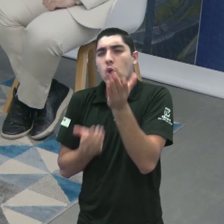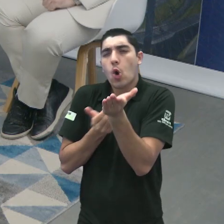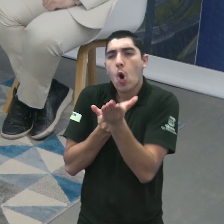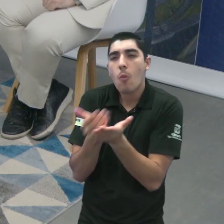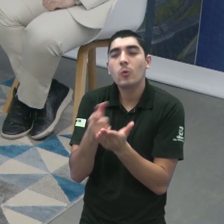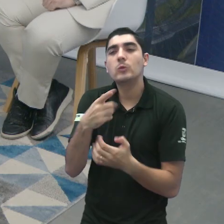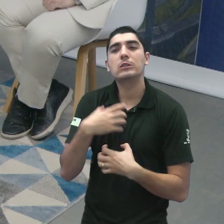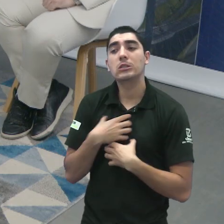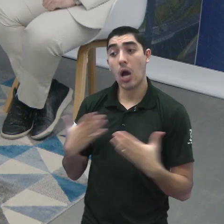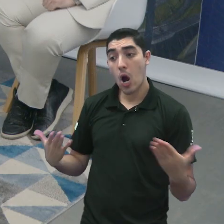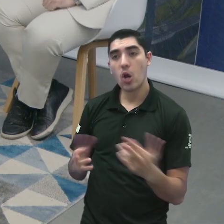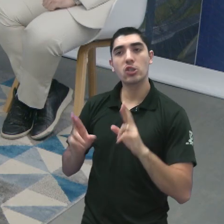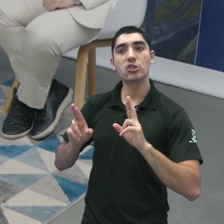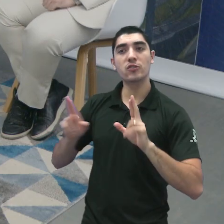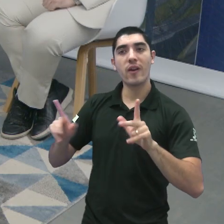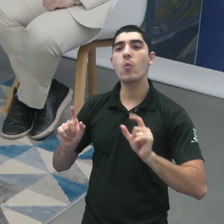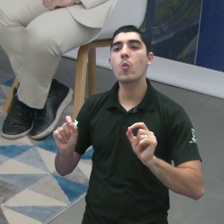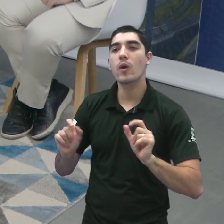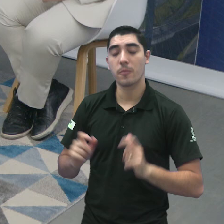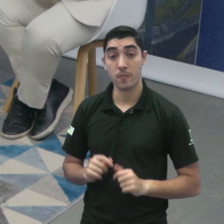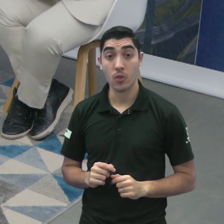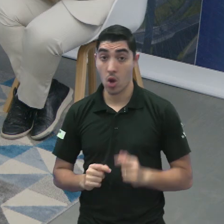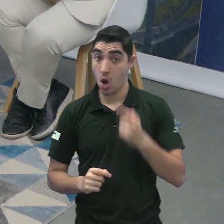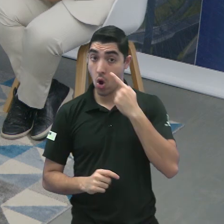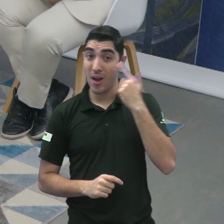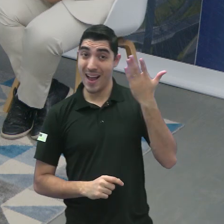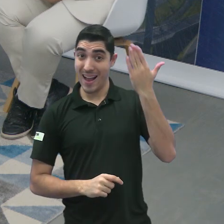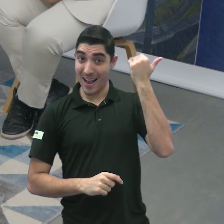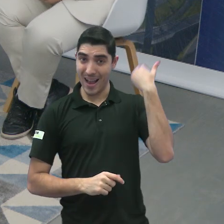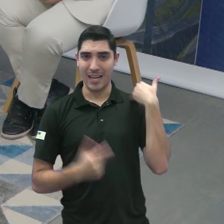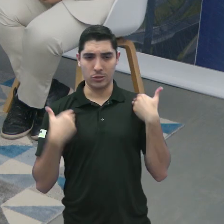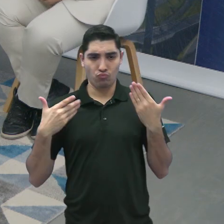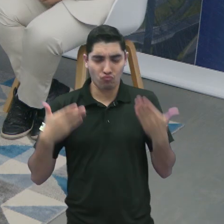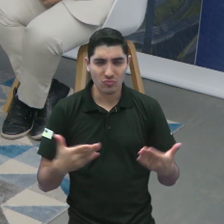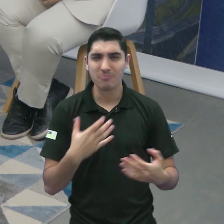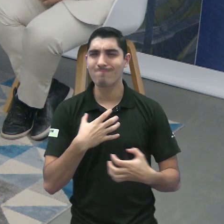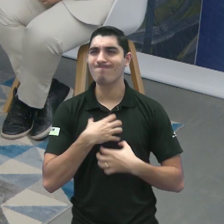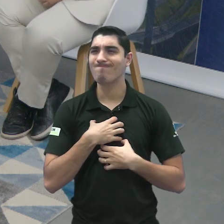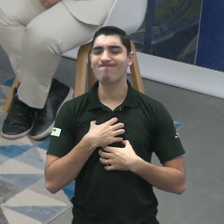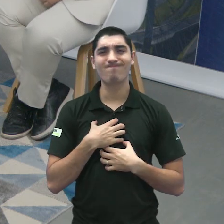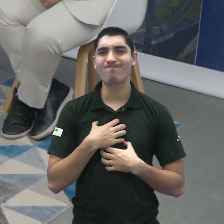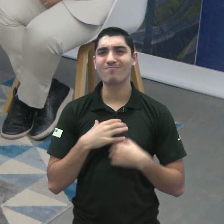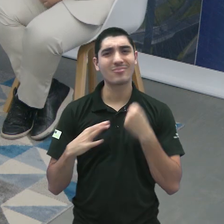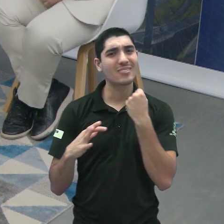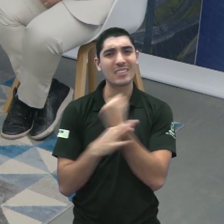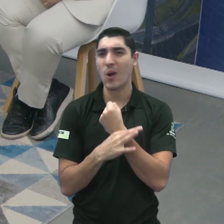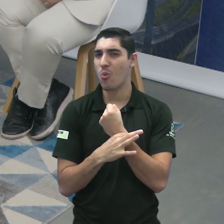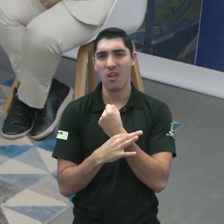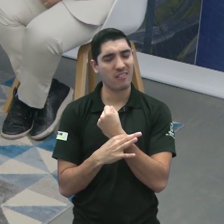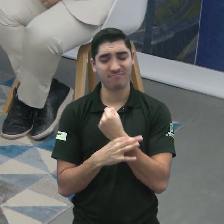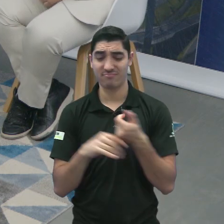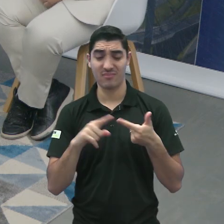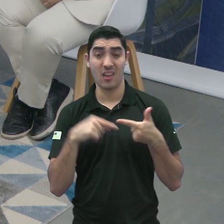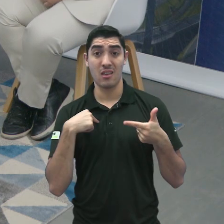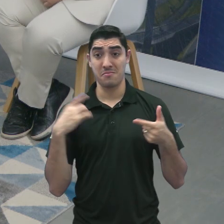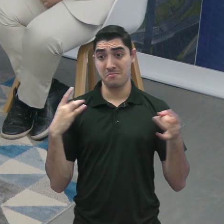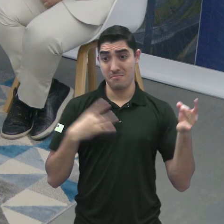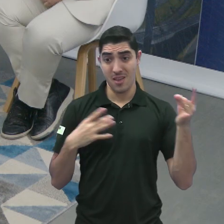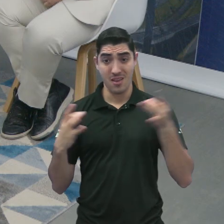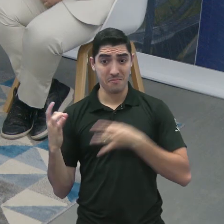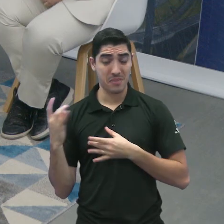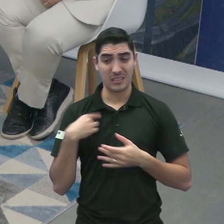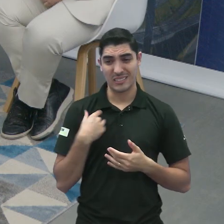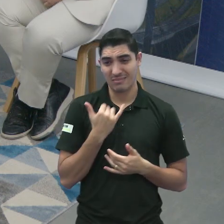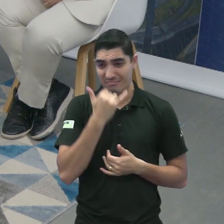mestrado? Bom, eu posso dizer que antes eu era muito insegura, eu tinha medo de errar, eu tinha